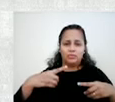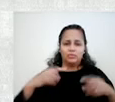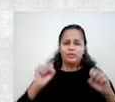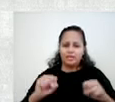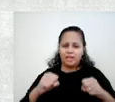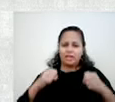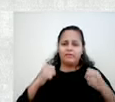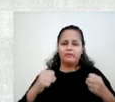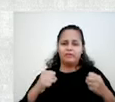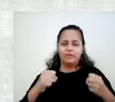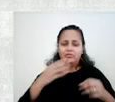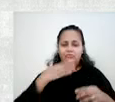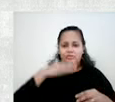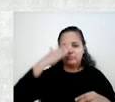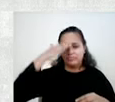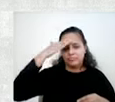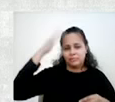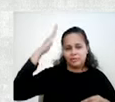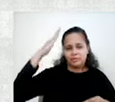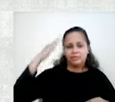Até mesmo governos,